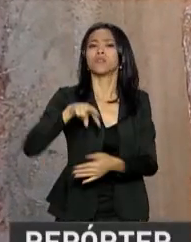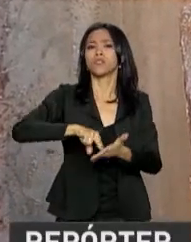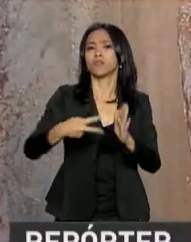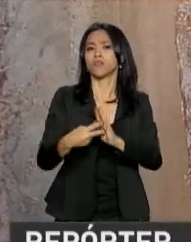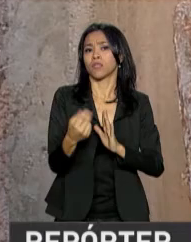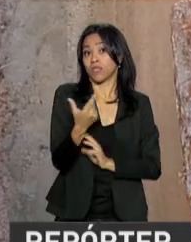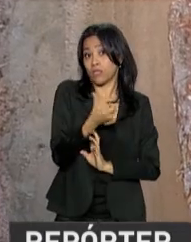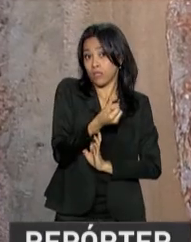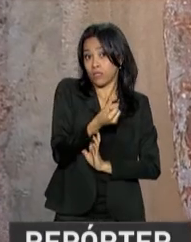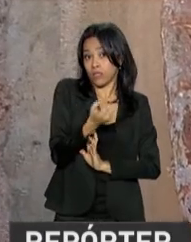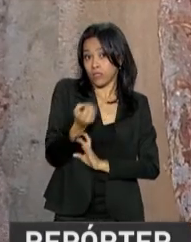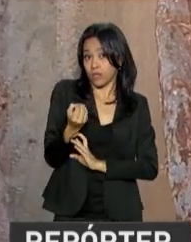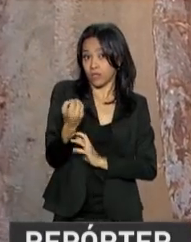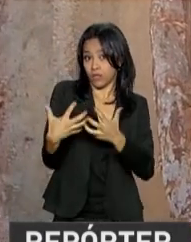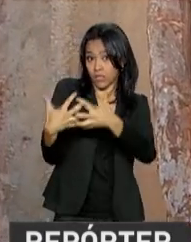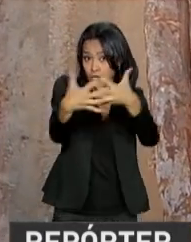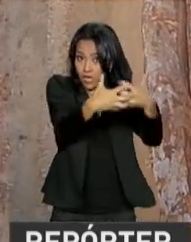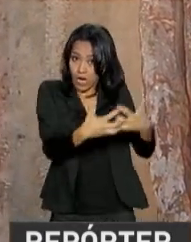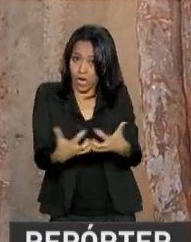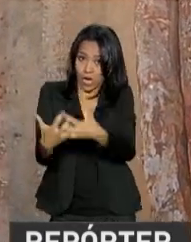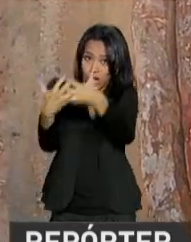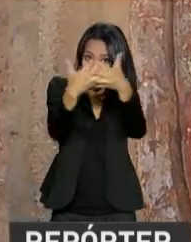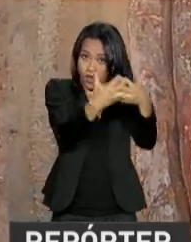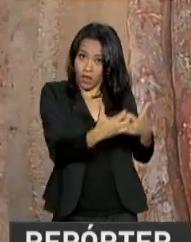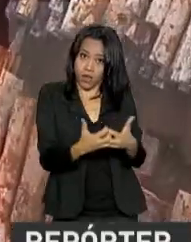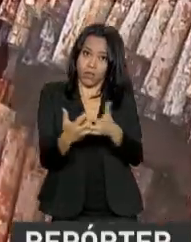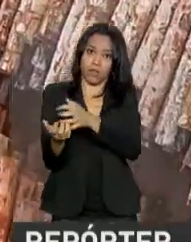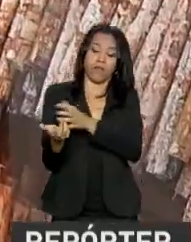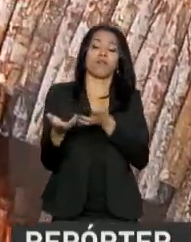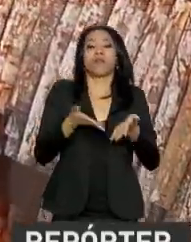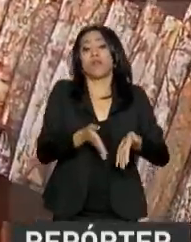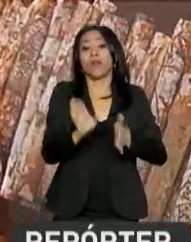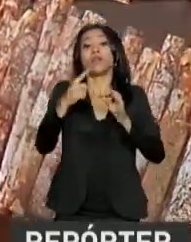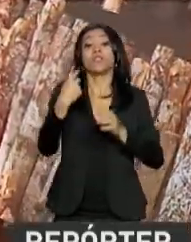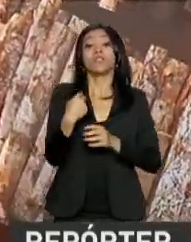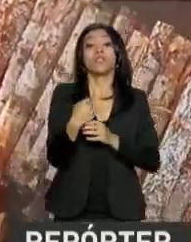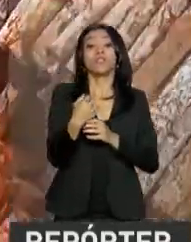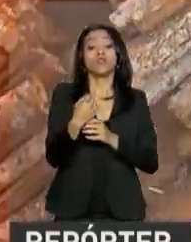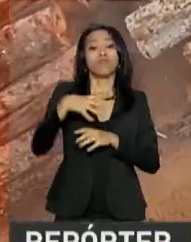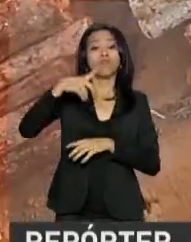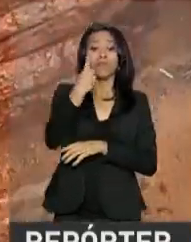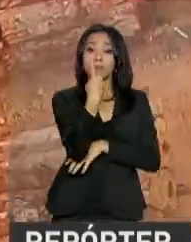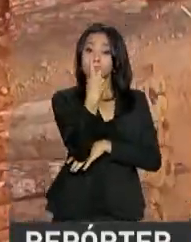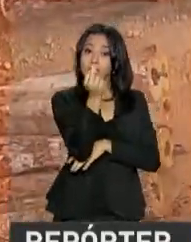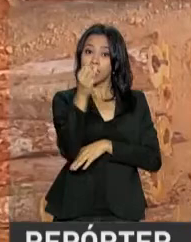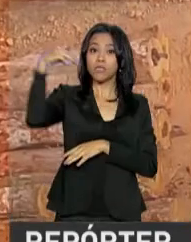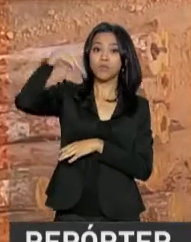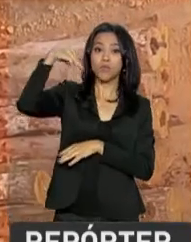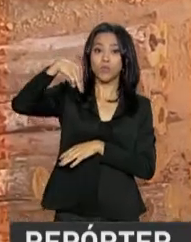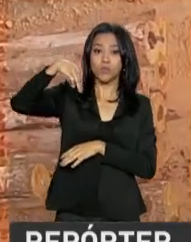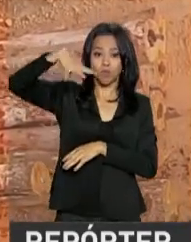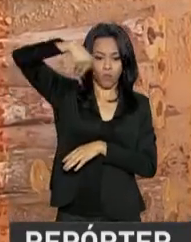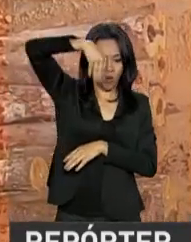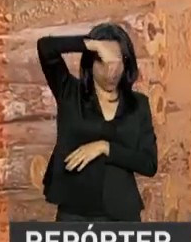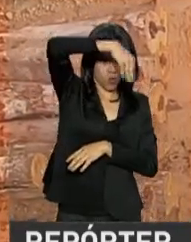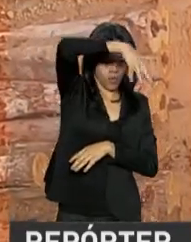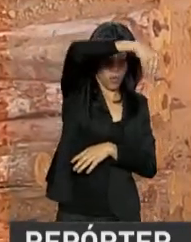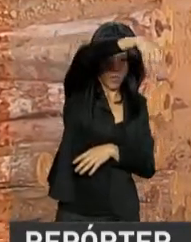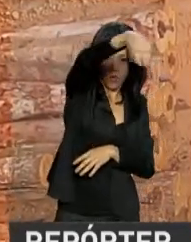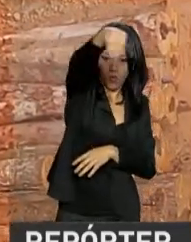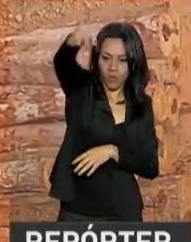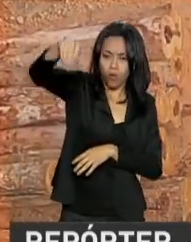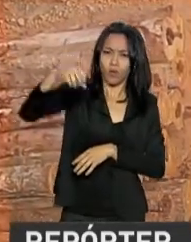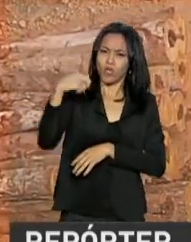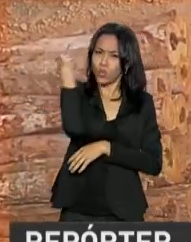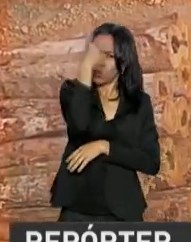madeira em nós fizemos um sobrevoo de 16 minutos mas duas horas de processamento e